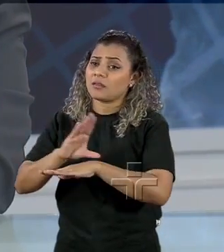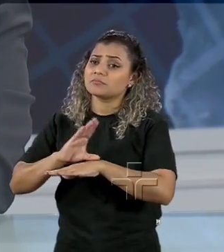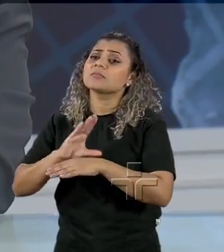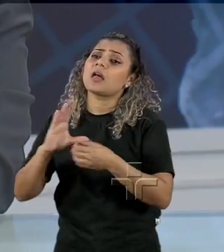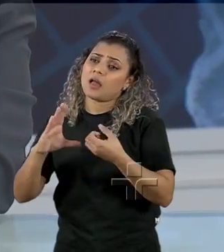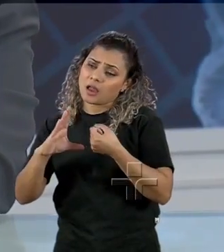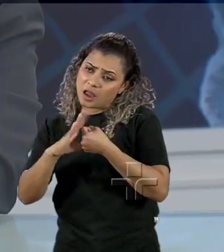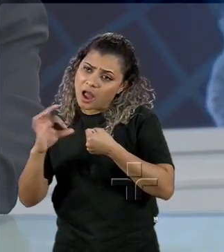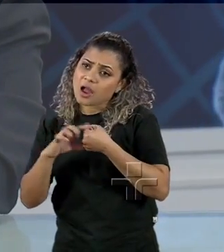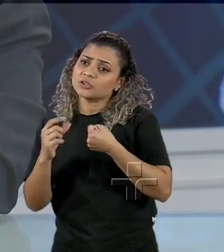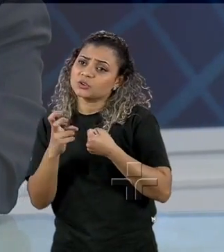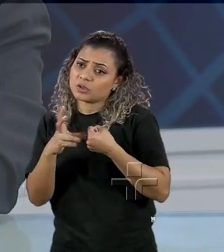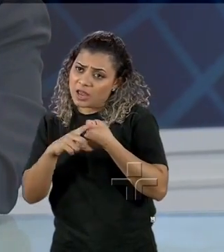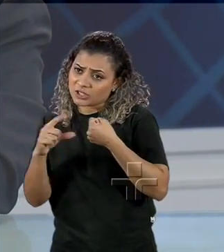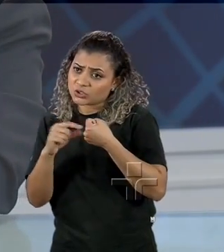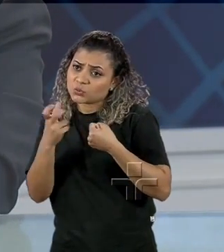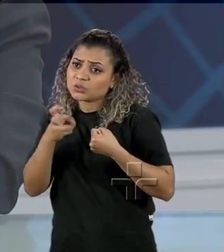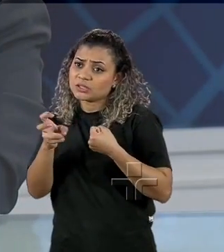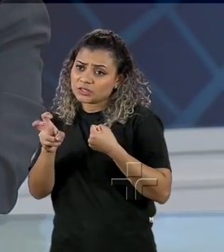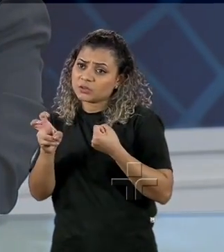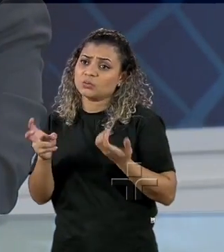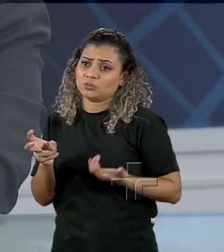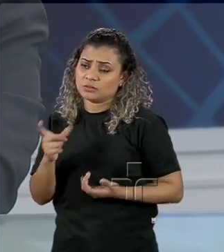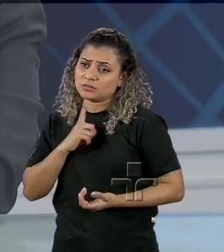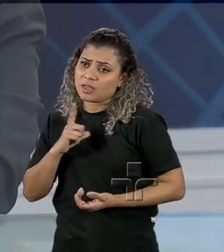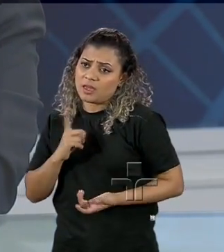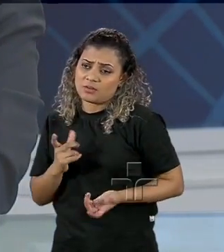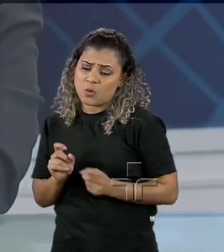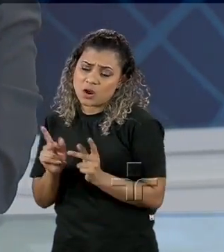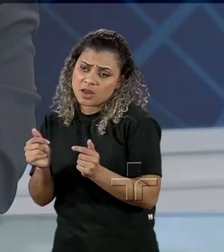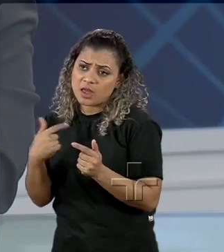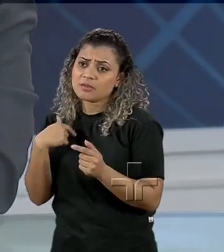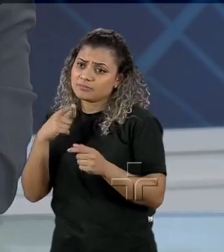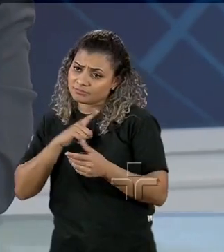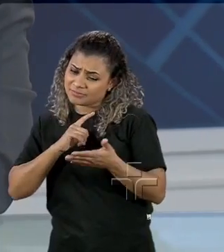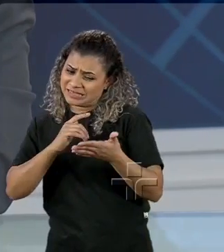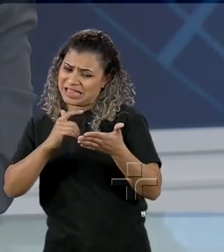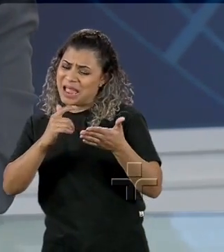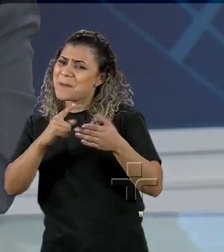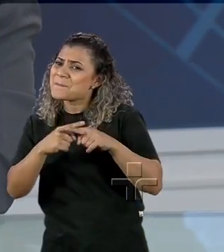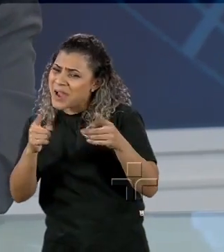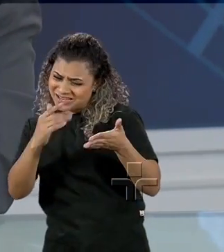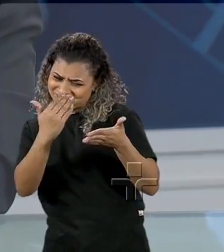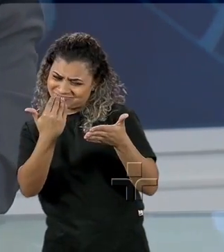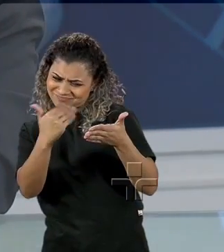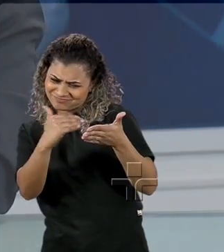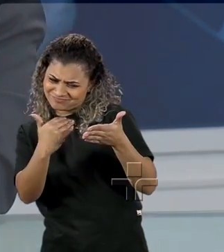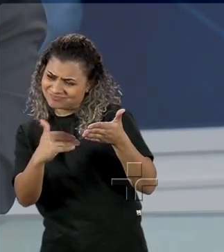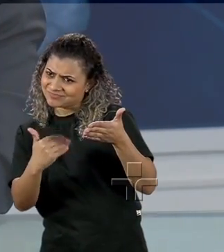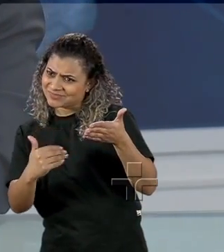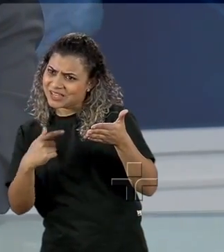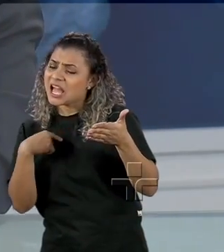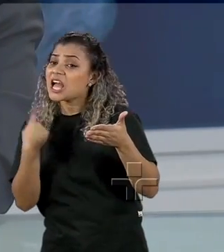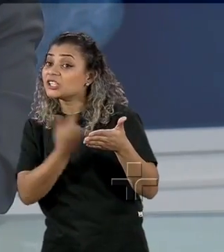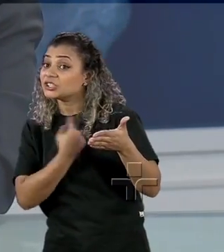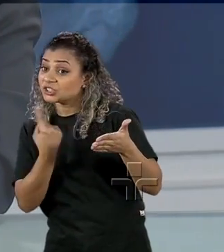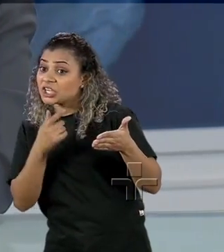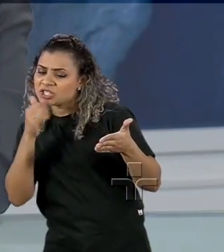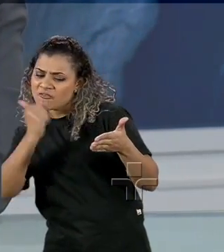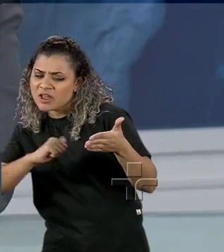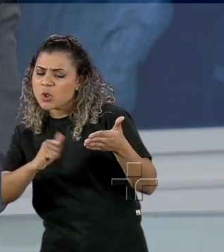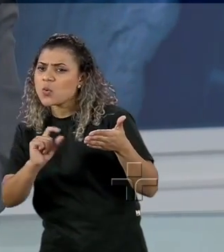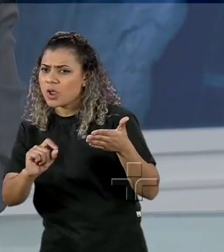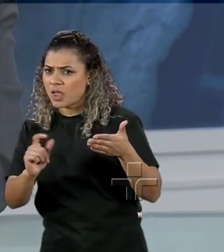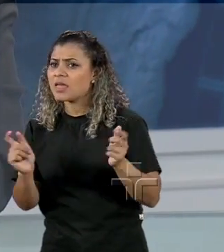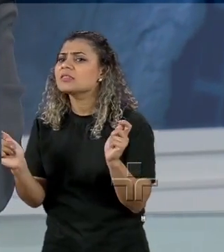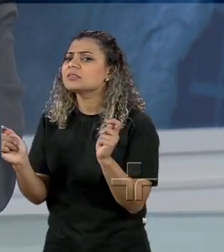5º da Constituição. Disse que a gente avaliou, disse o ministro Toffoli, é que havia a possibilidade dos tribunais superiores